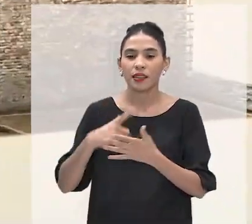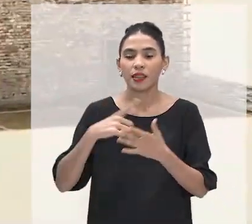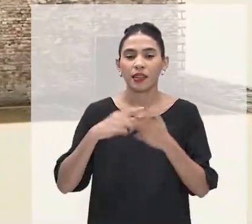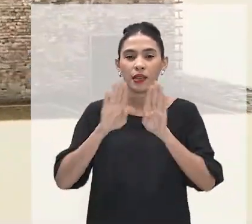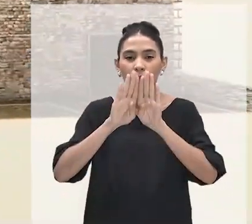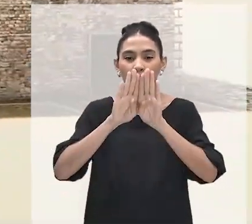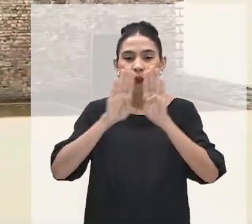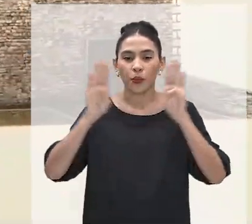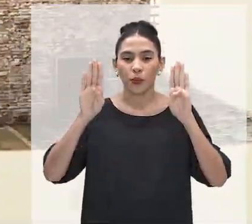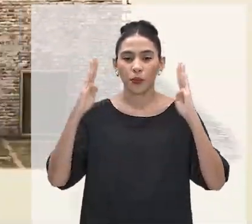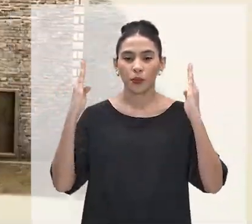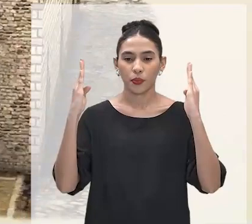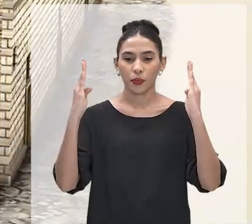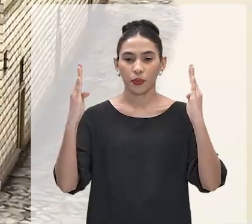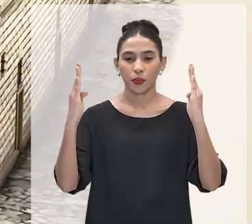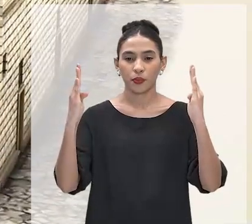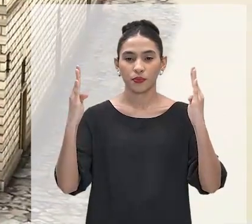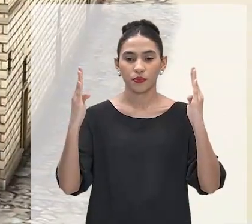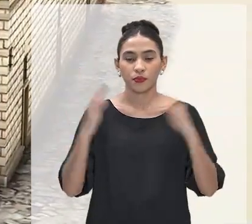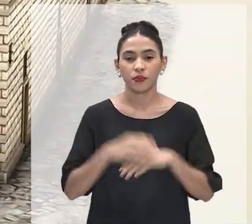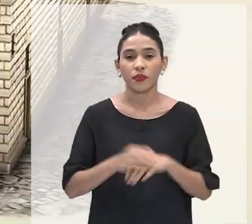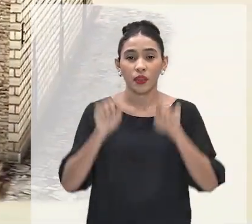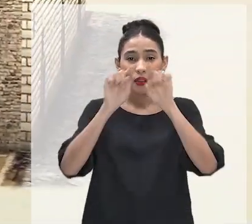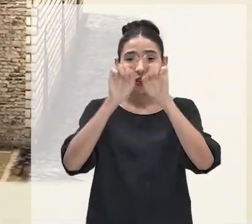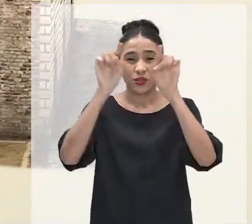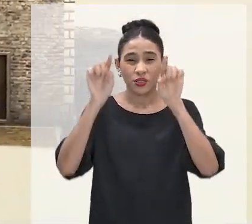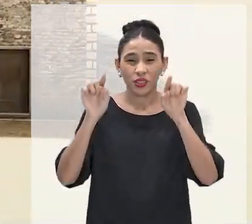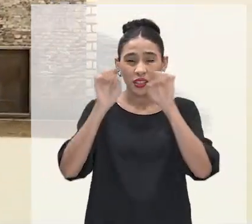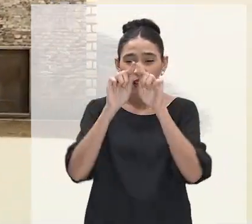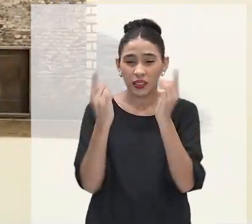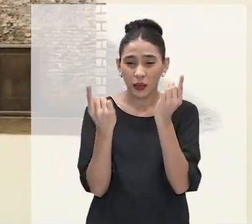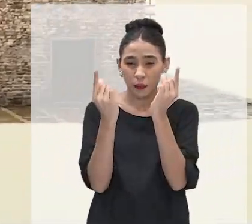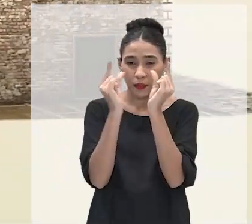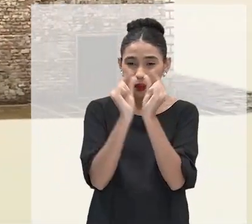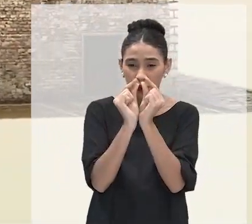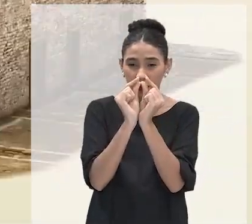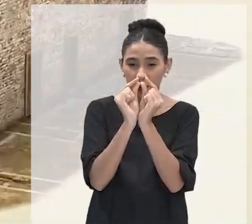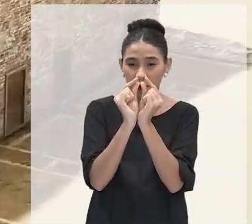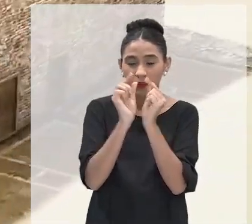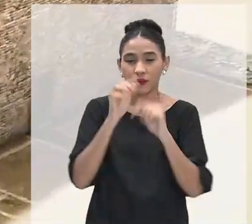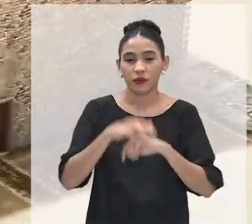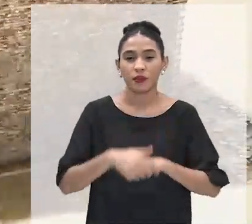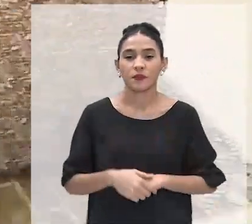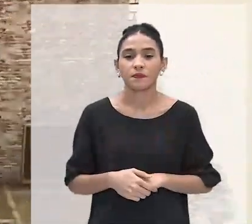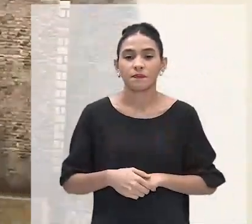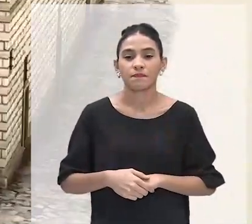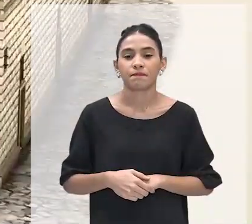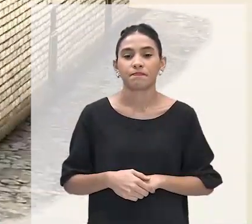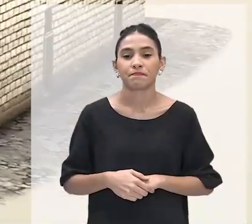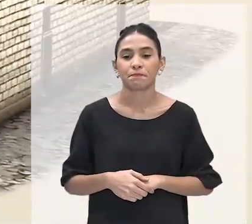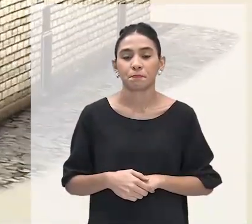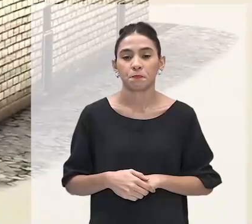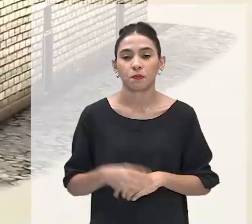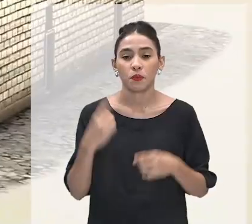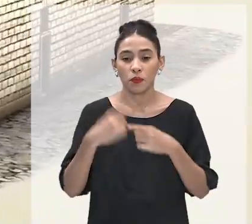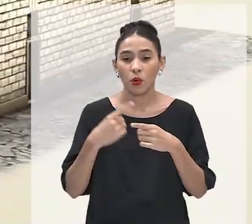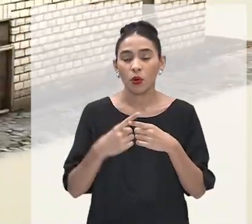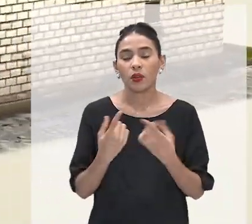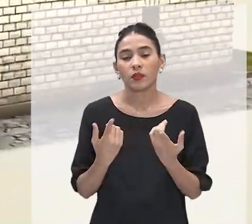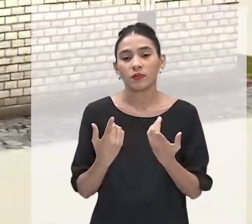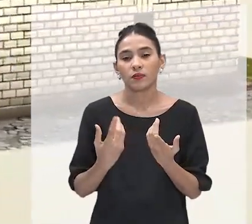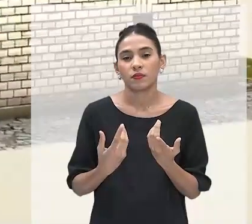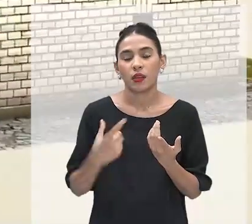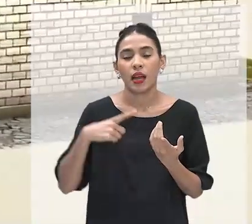bem maciças, as janelas bem pequenas para esses questão das paredes, né? Porque vivíamos